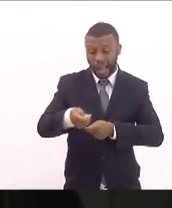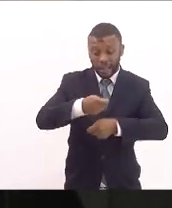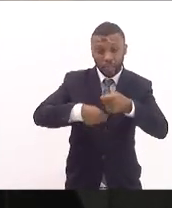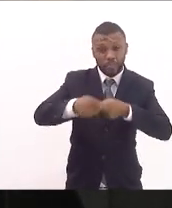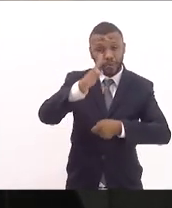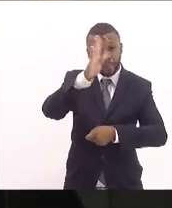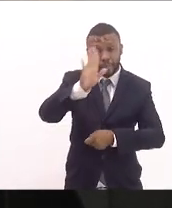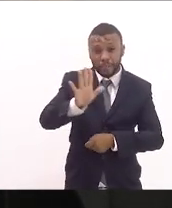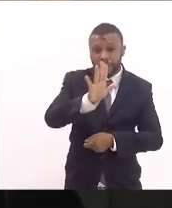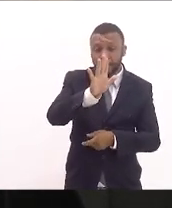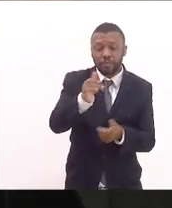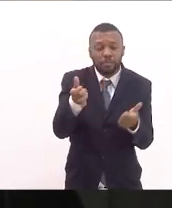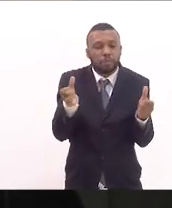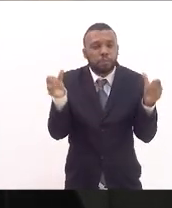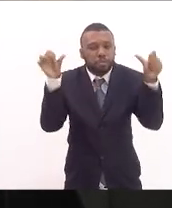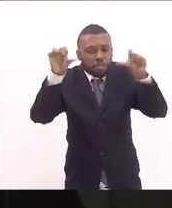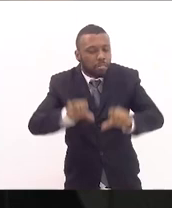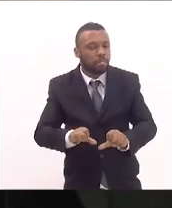brasileira